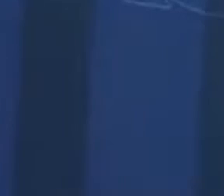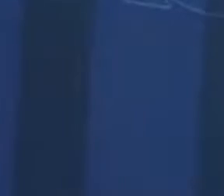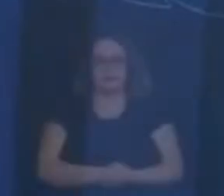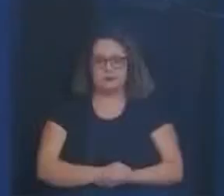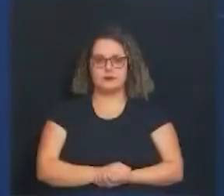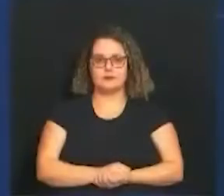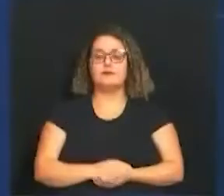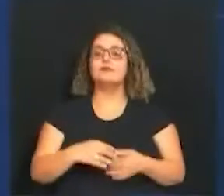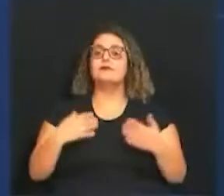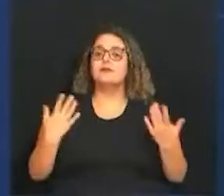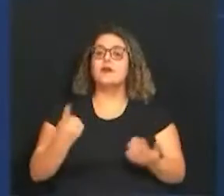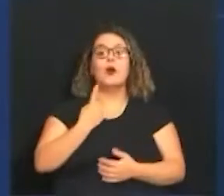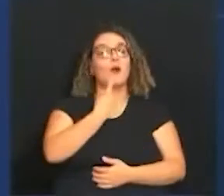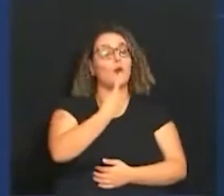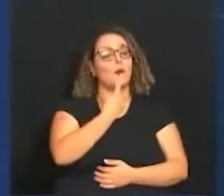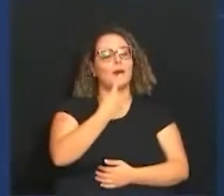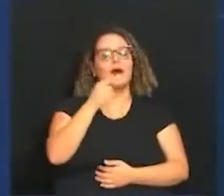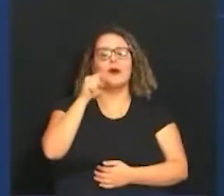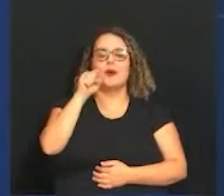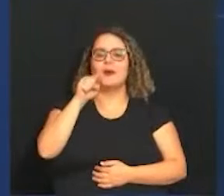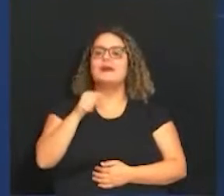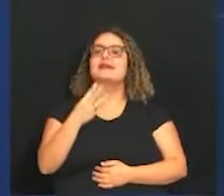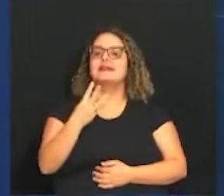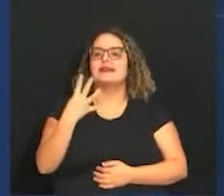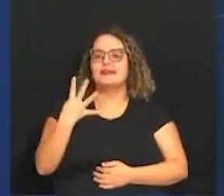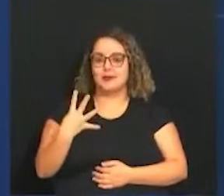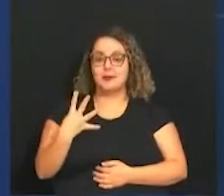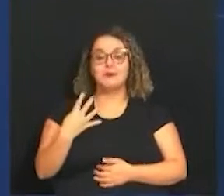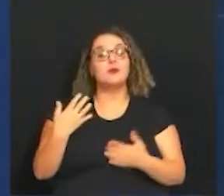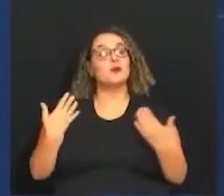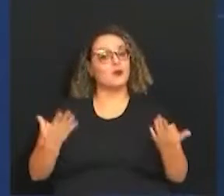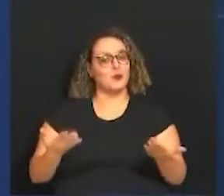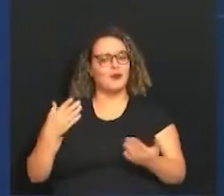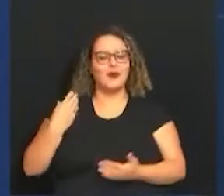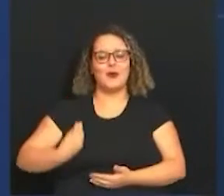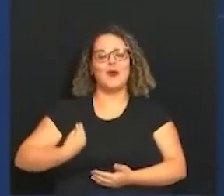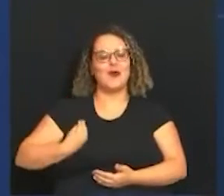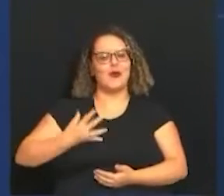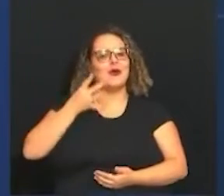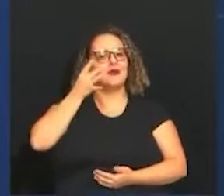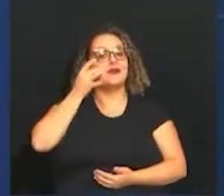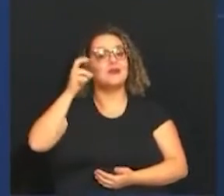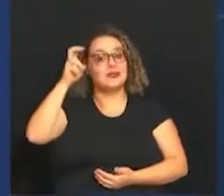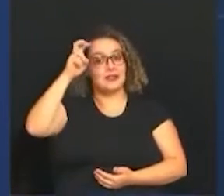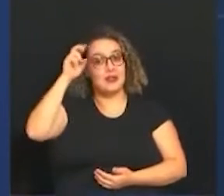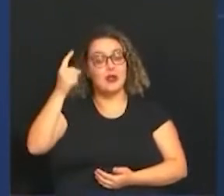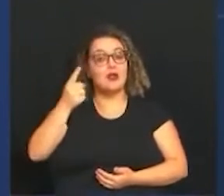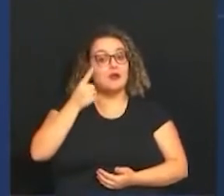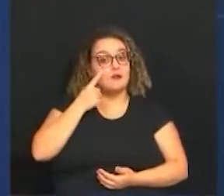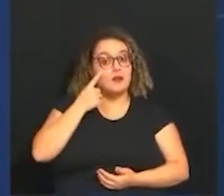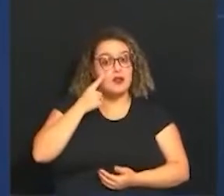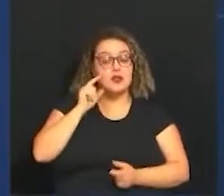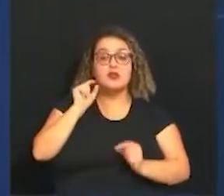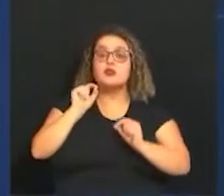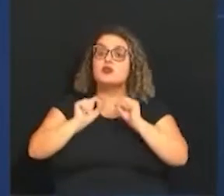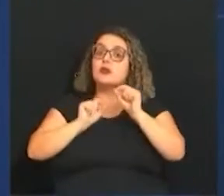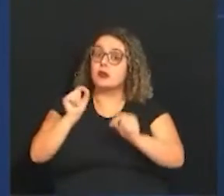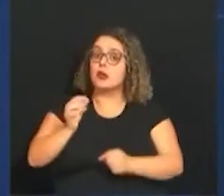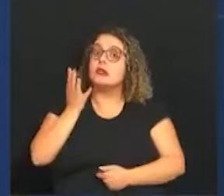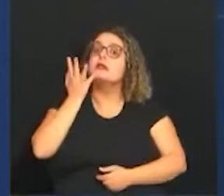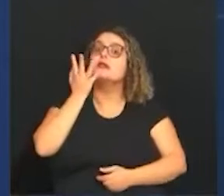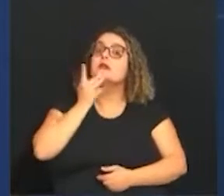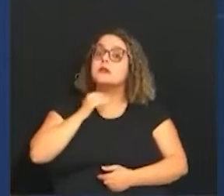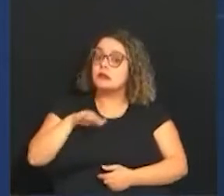Uma hora e 34 minutos, nós estamos ao vivo nesta quinta-feira e olha só, quem tem criança em